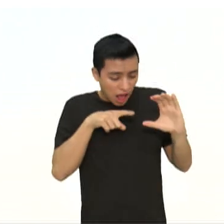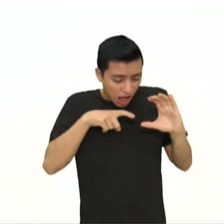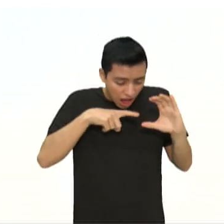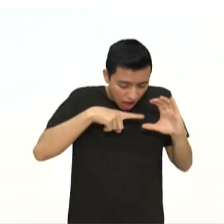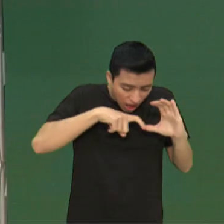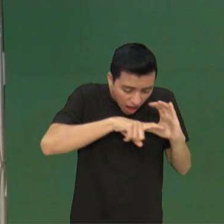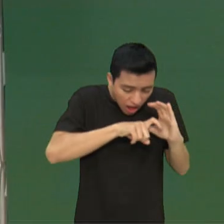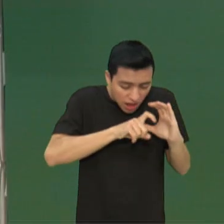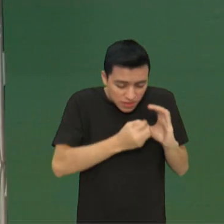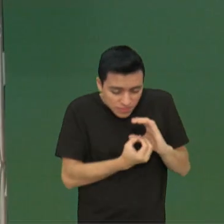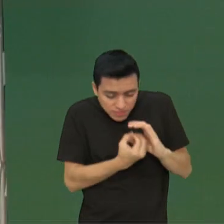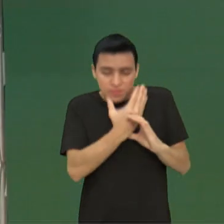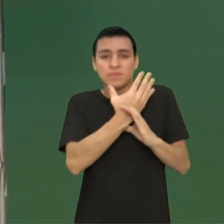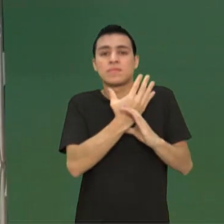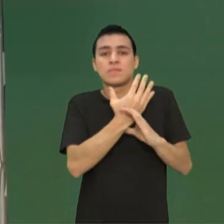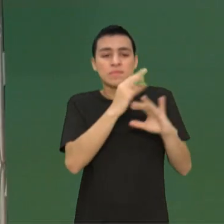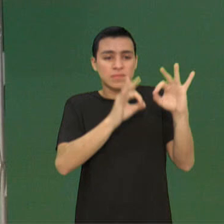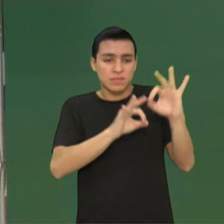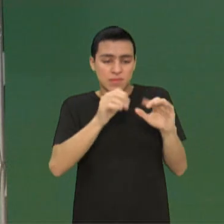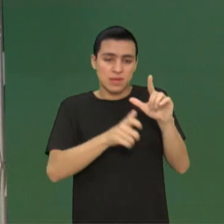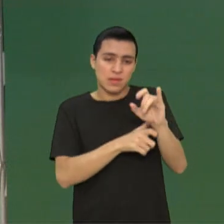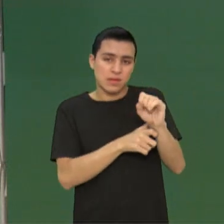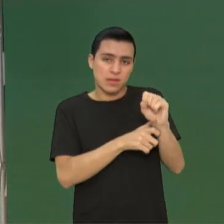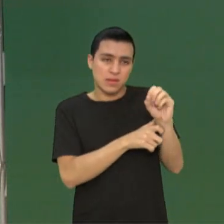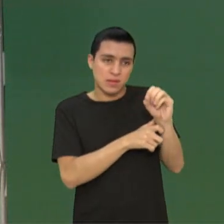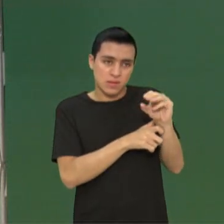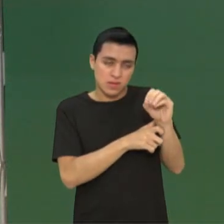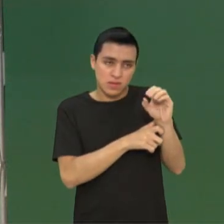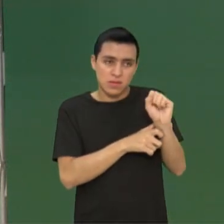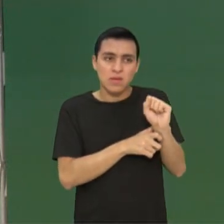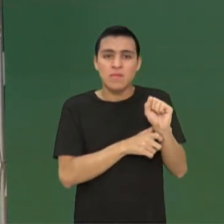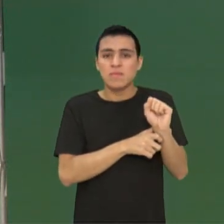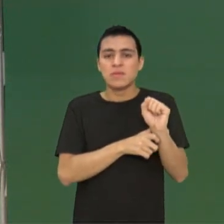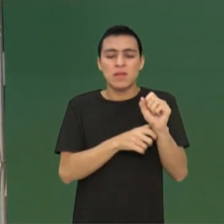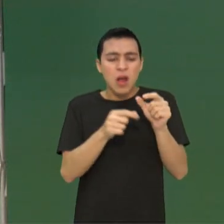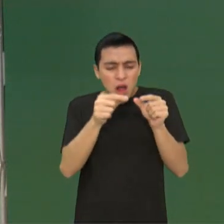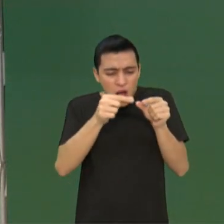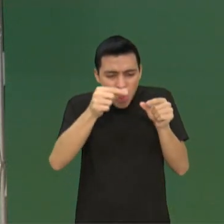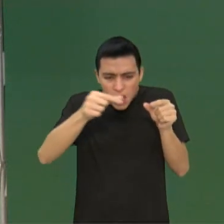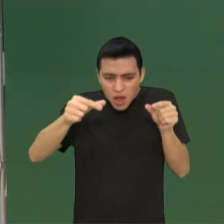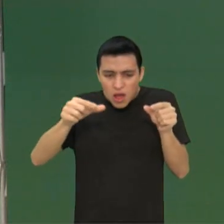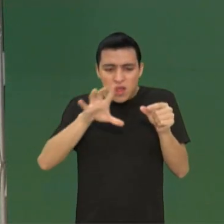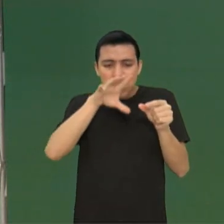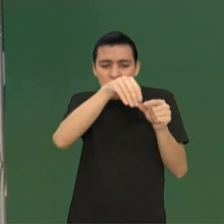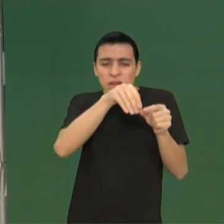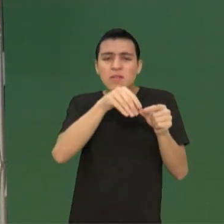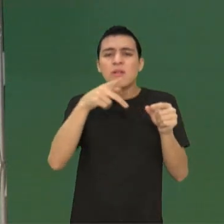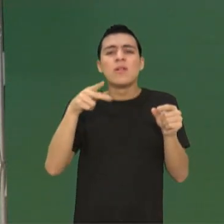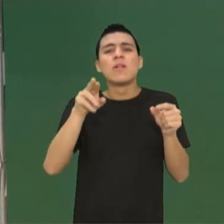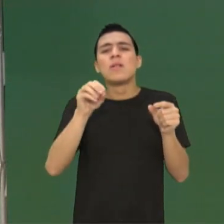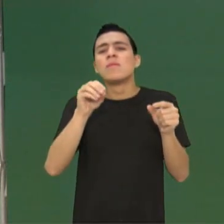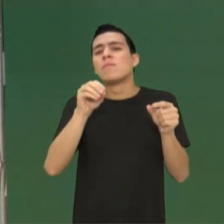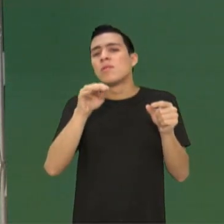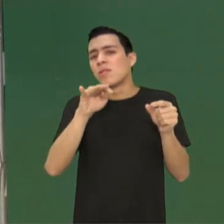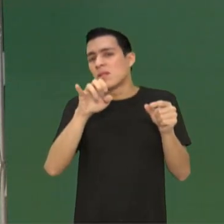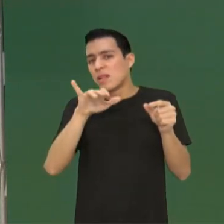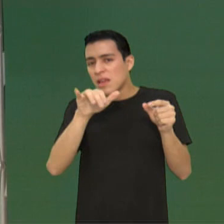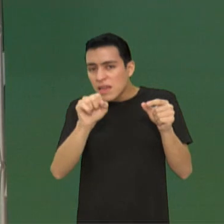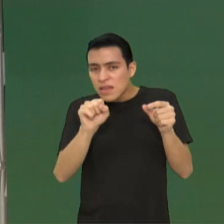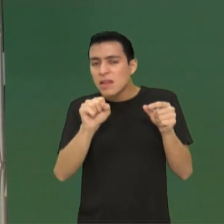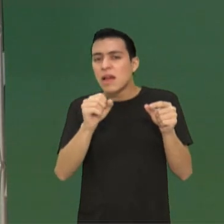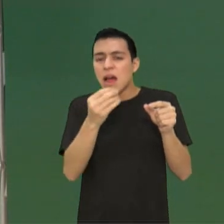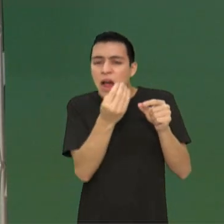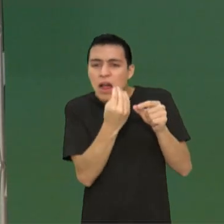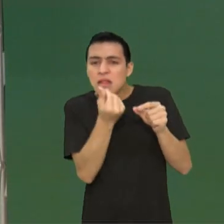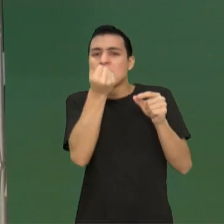do lisossomo. Quem constrói lisossomos? Pacotinhos cheios de proteínas digestivas. Pensa bem. Letra